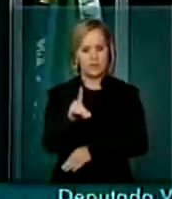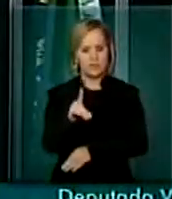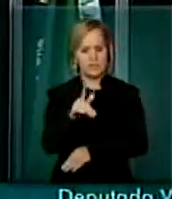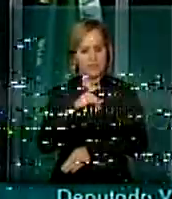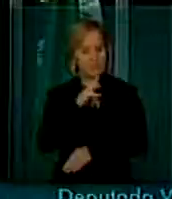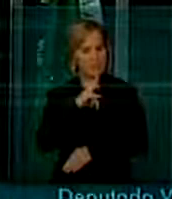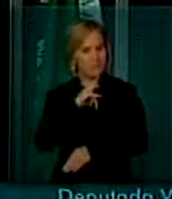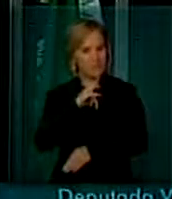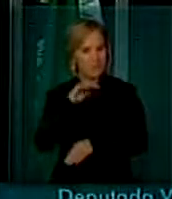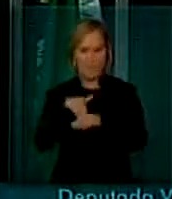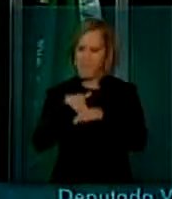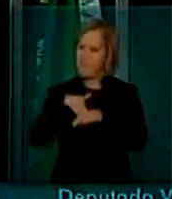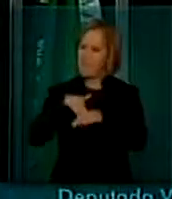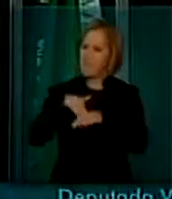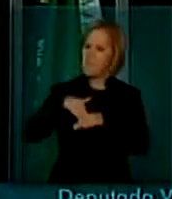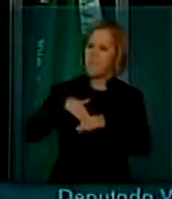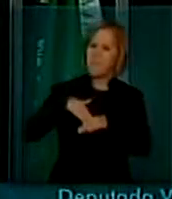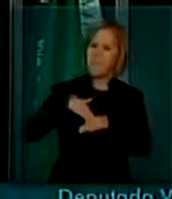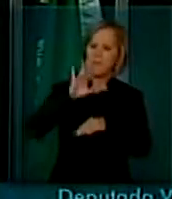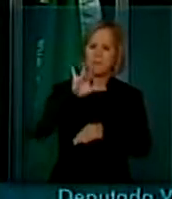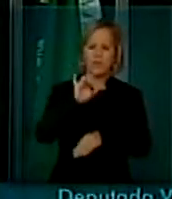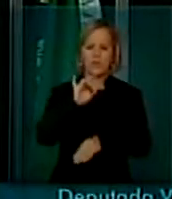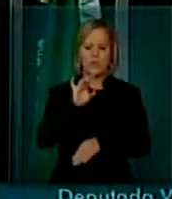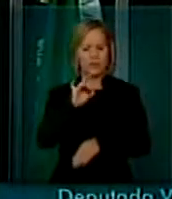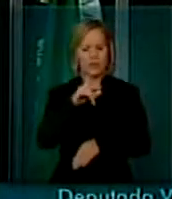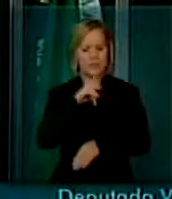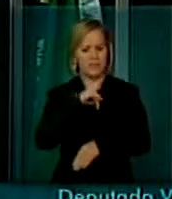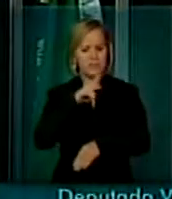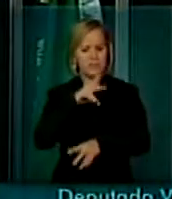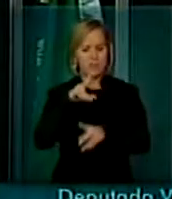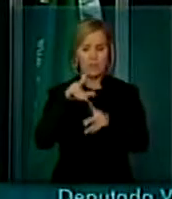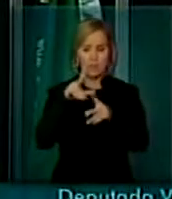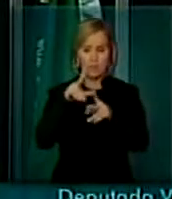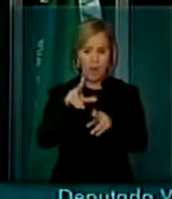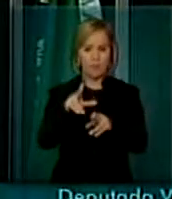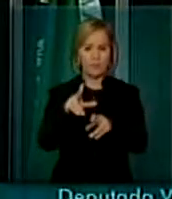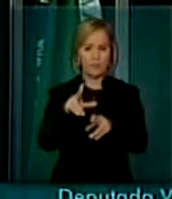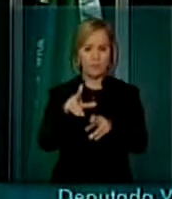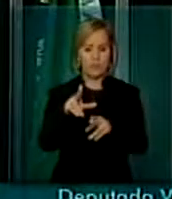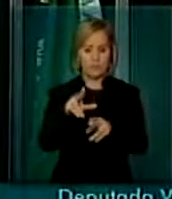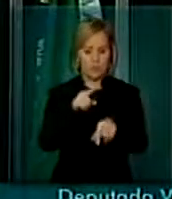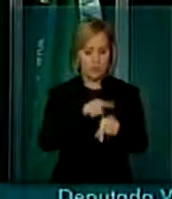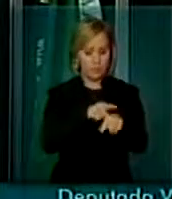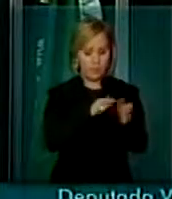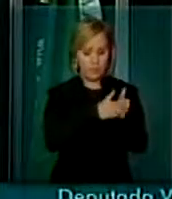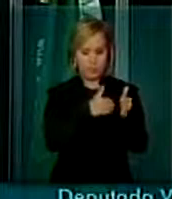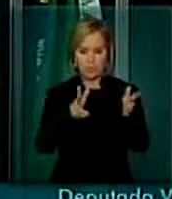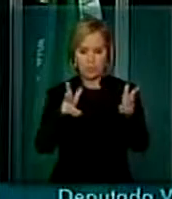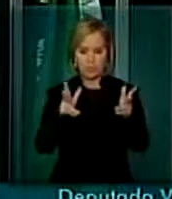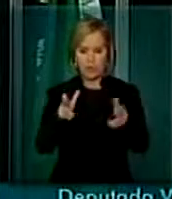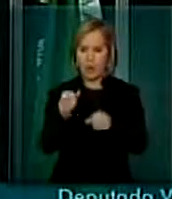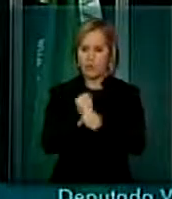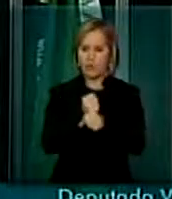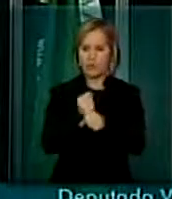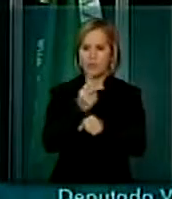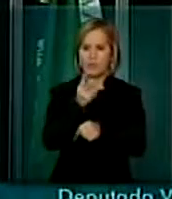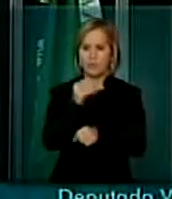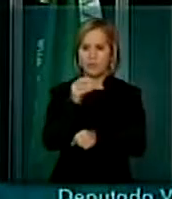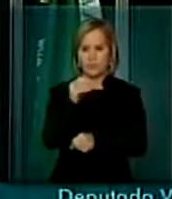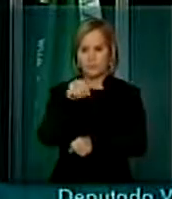sendo superado somente com a geração de empregos do mesmo período de 2008. E